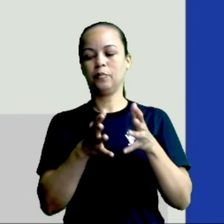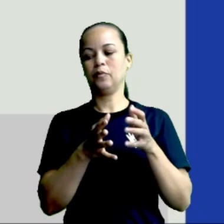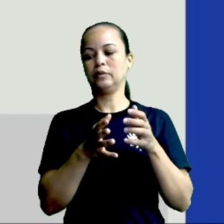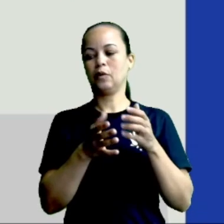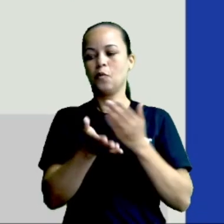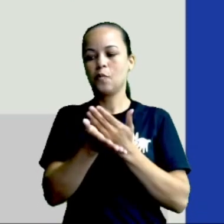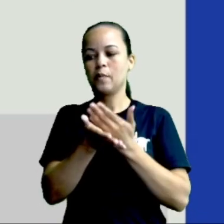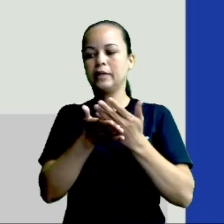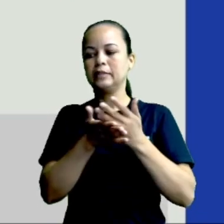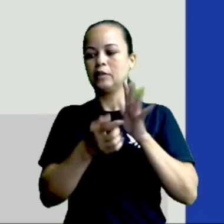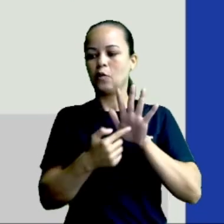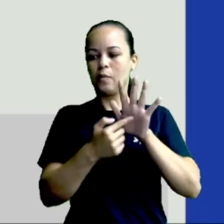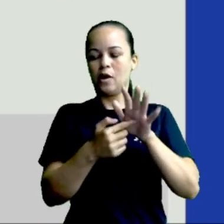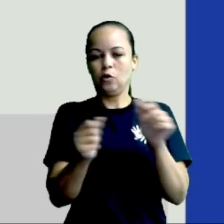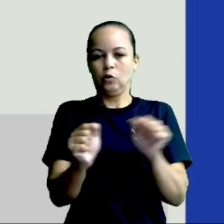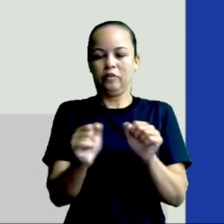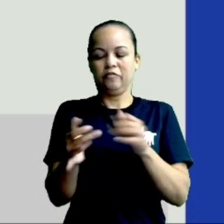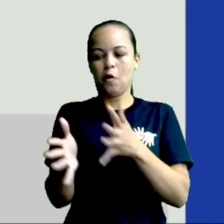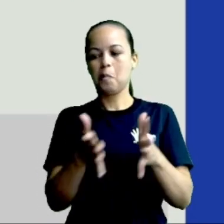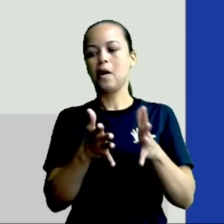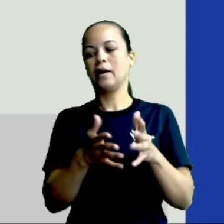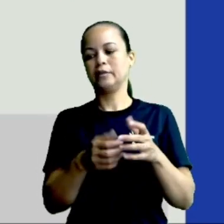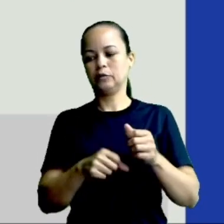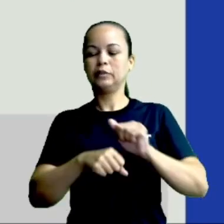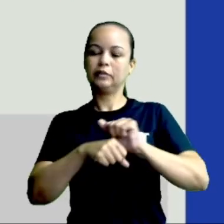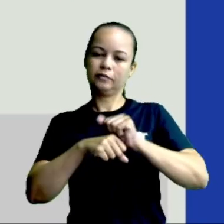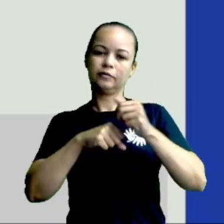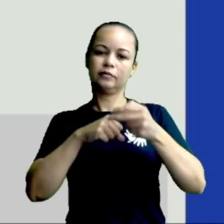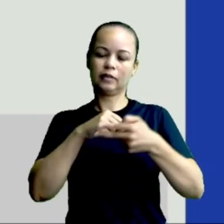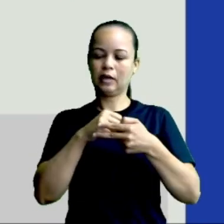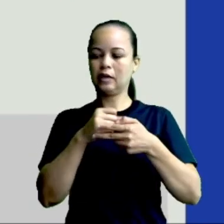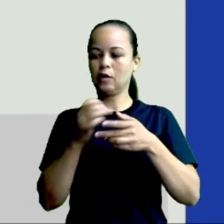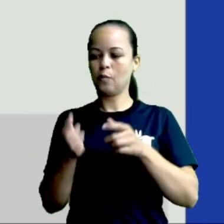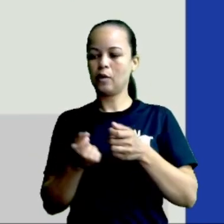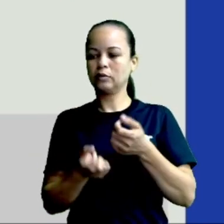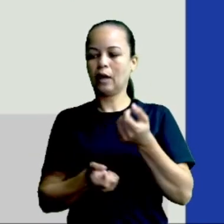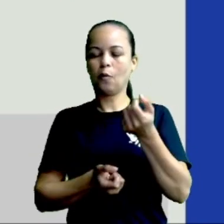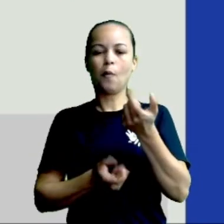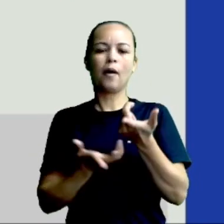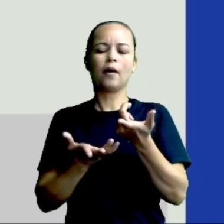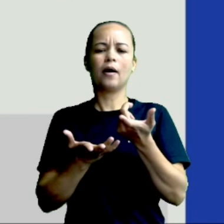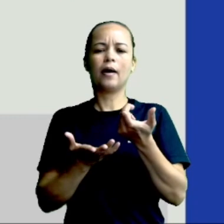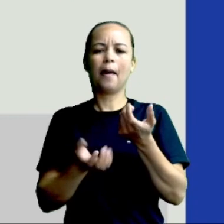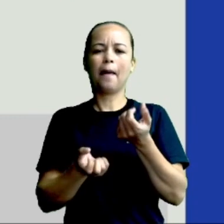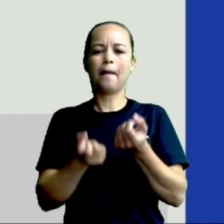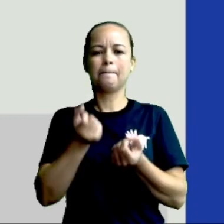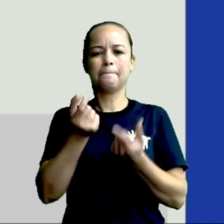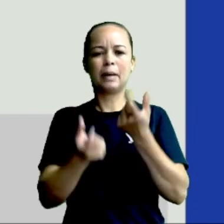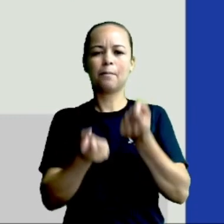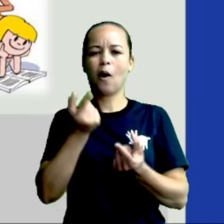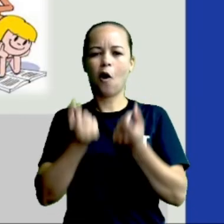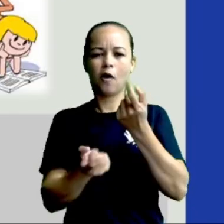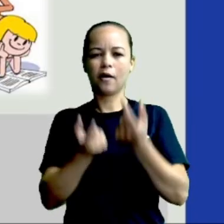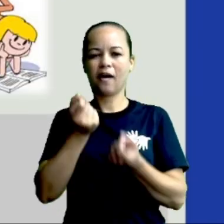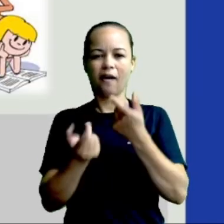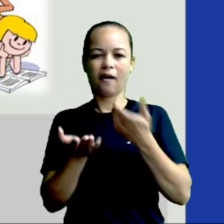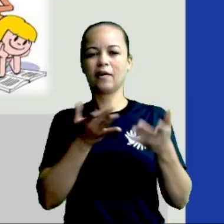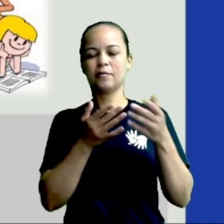apareceu-me com meio saco de pipoca. Nesse caso, adjetivo, com a metade, né, do saco ali de pipocas.